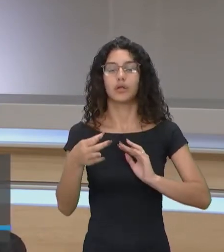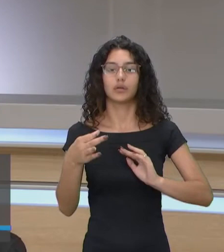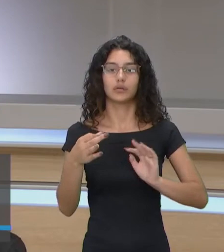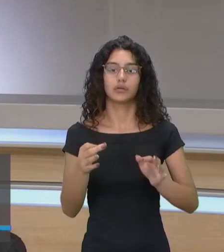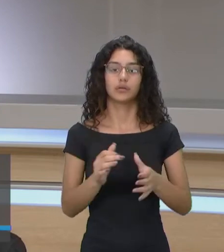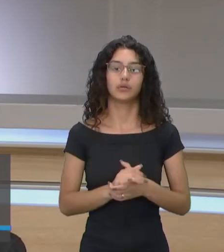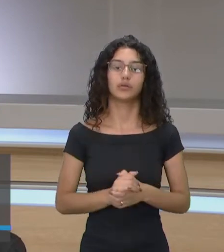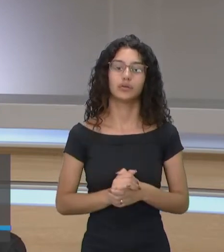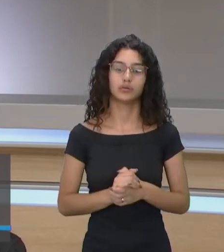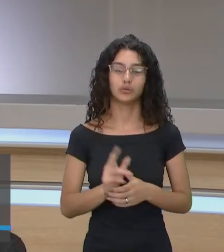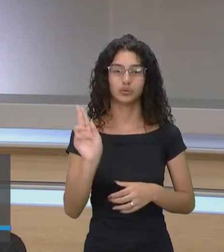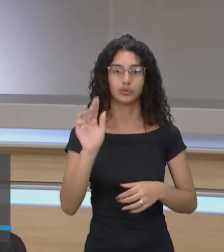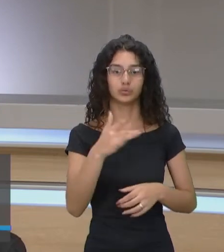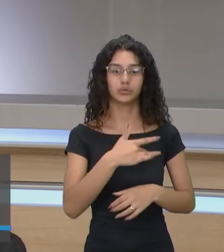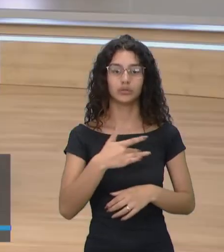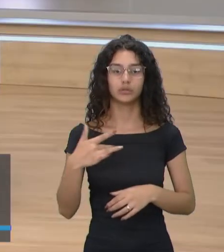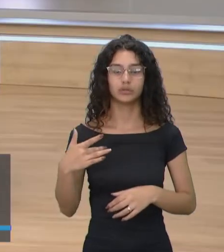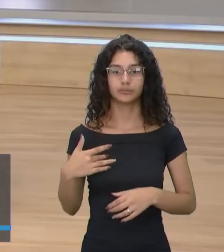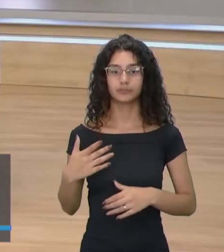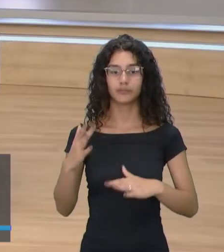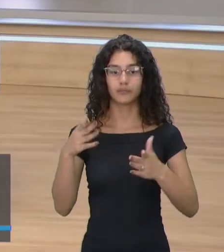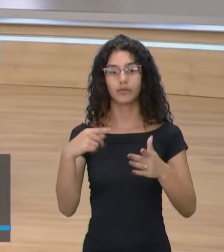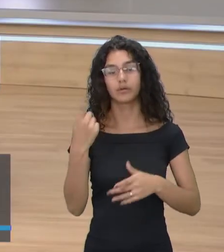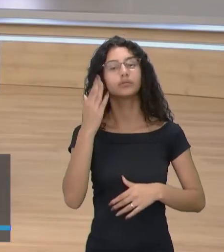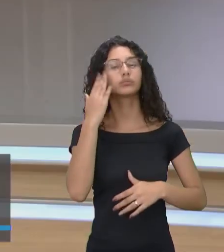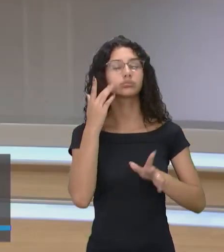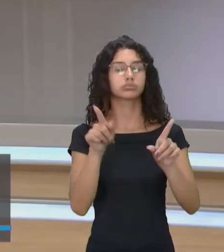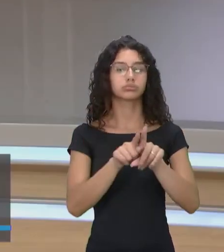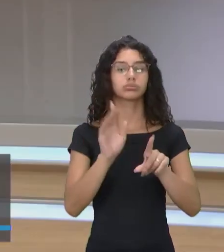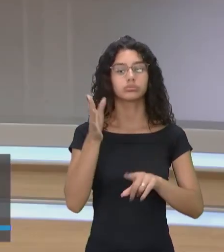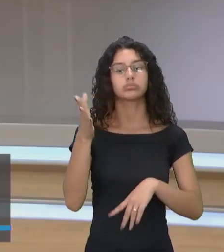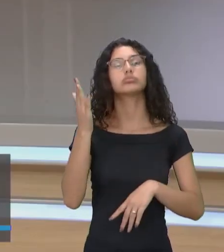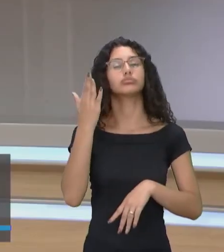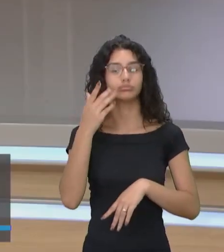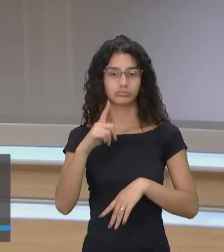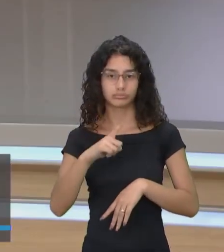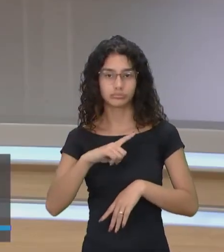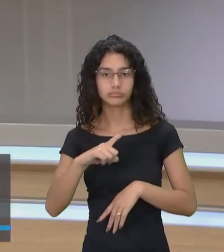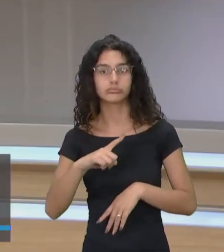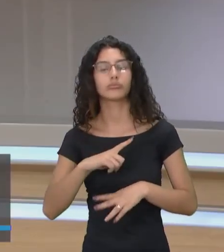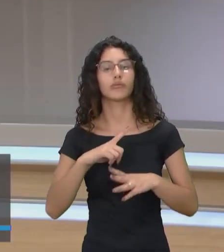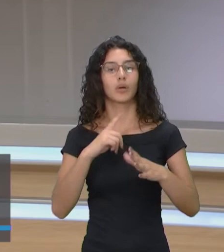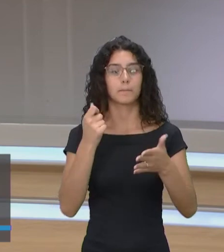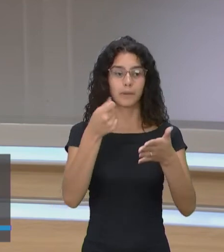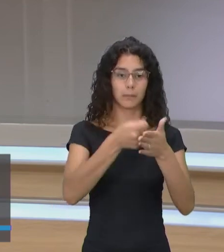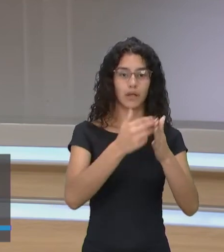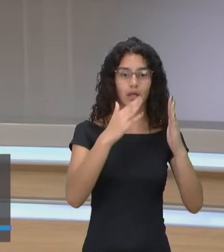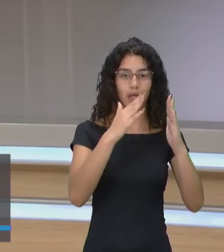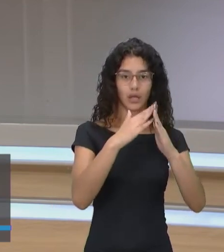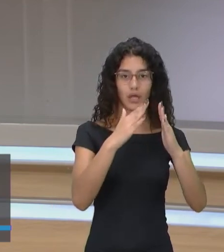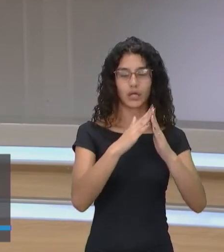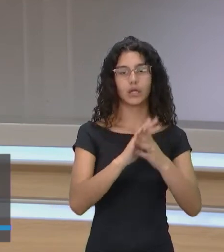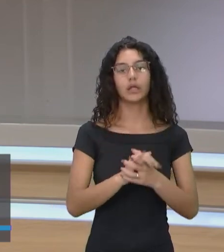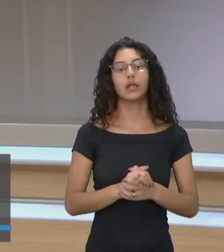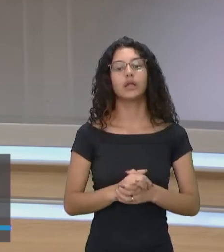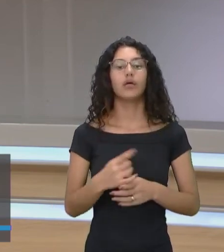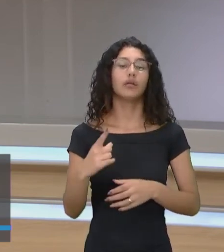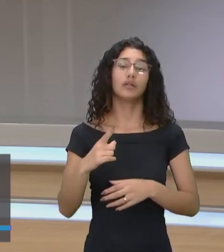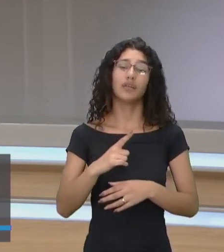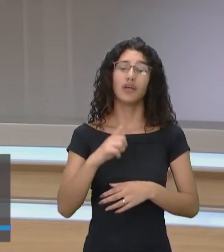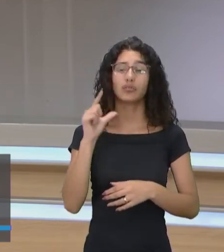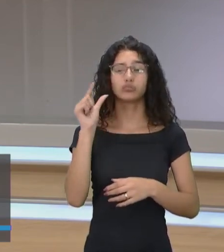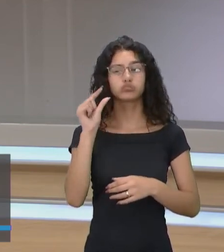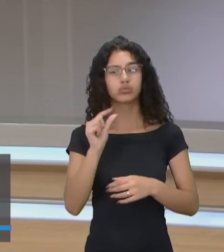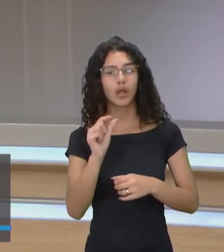de resíduos da saúde. Agora, a gente sabe que a gente já teve uma taxa domiciliar residencial. A gente acabou não tendo, durou ela aí